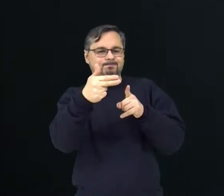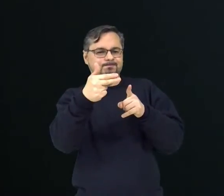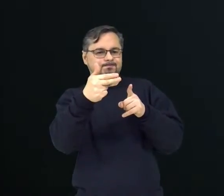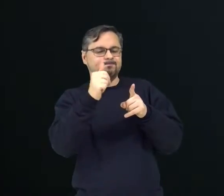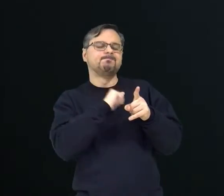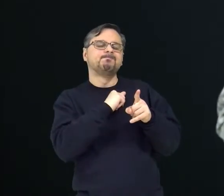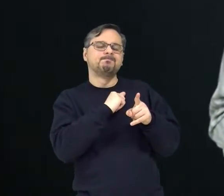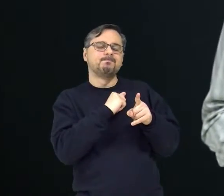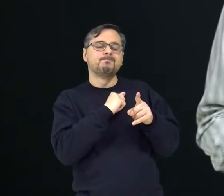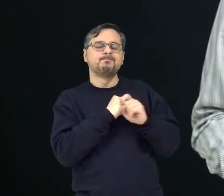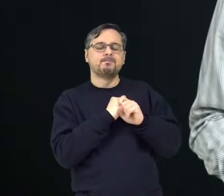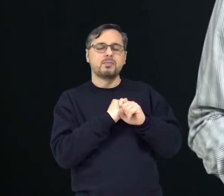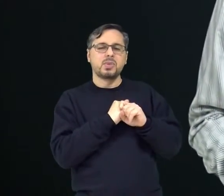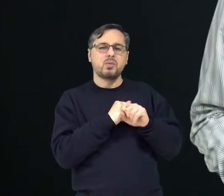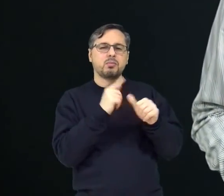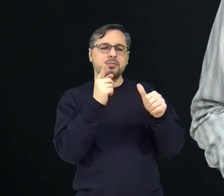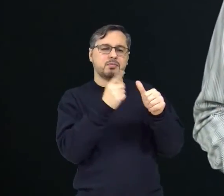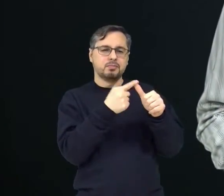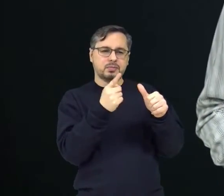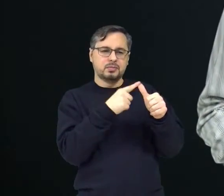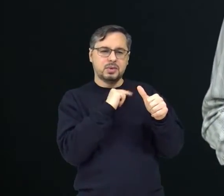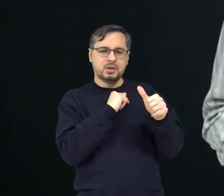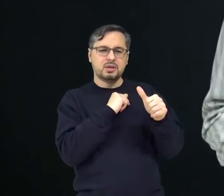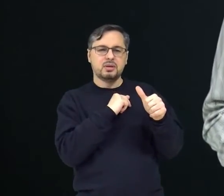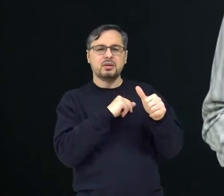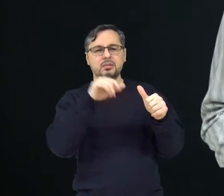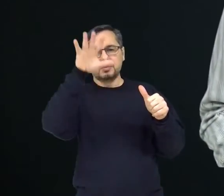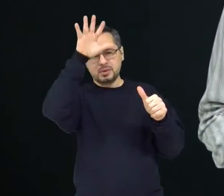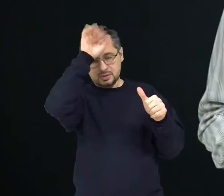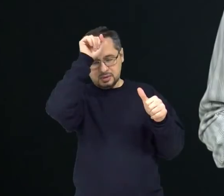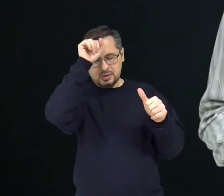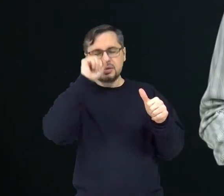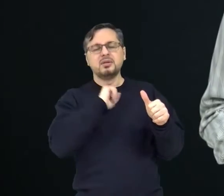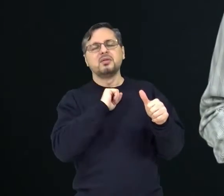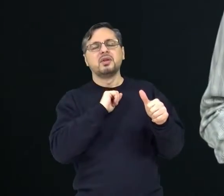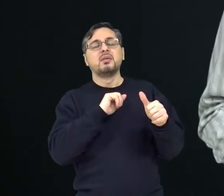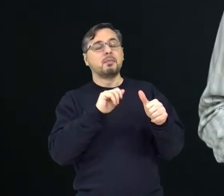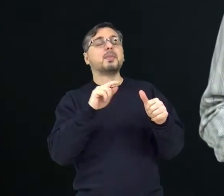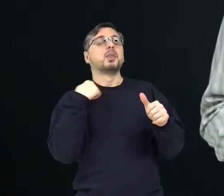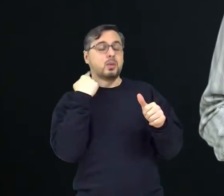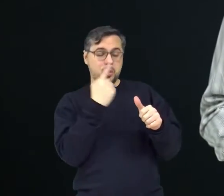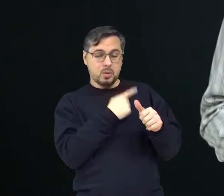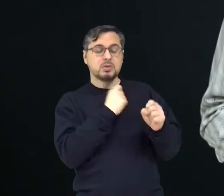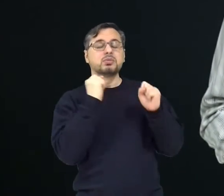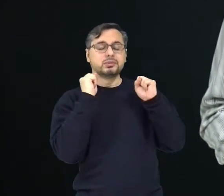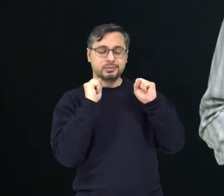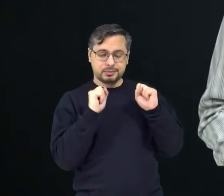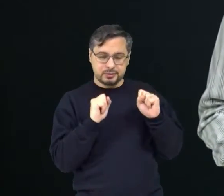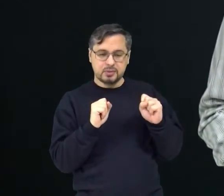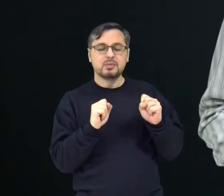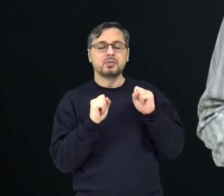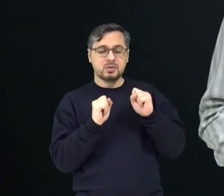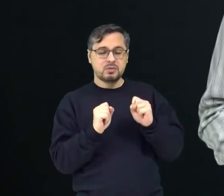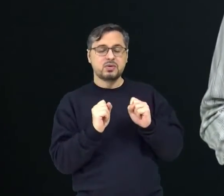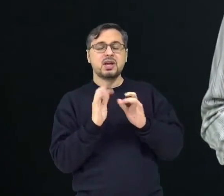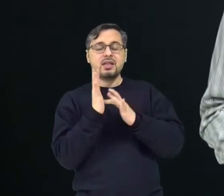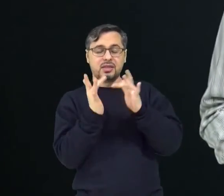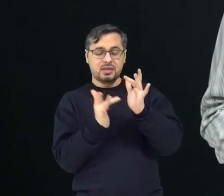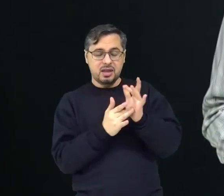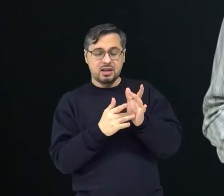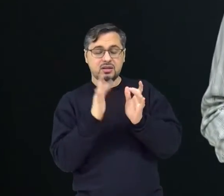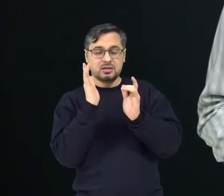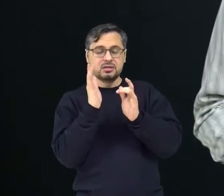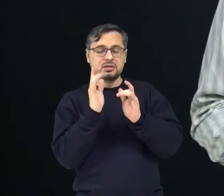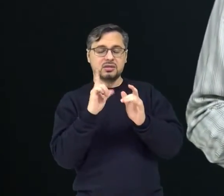faço do texto ora lido é possível que você tenha Jesus no barco e